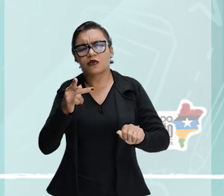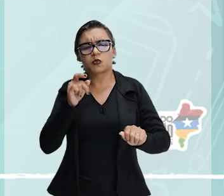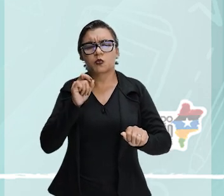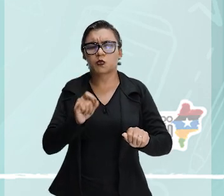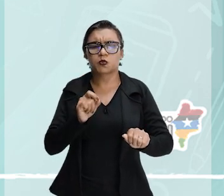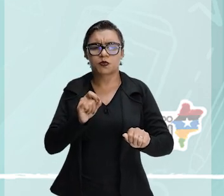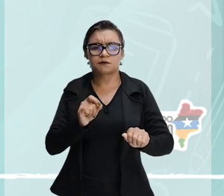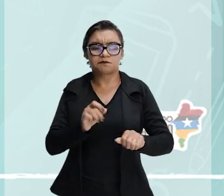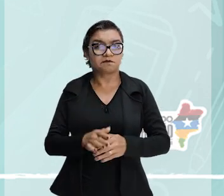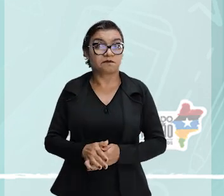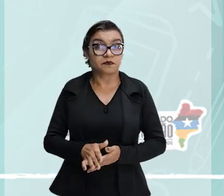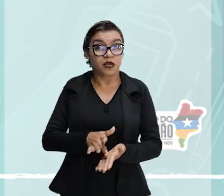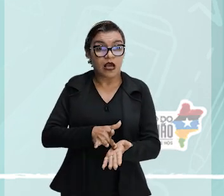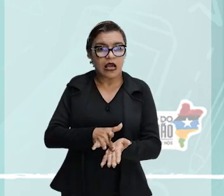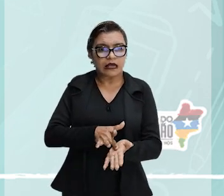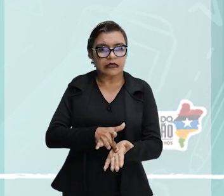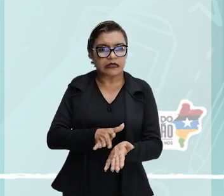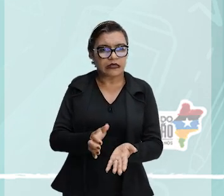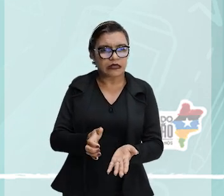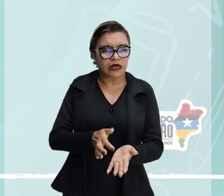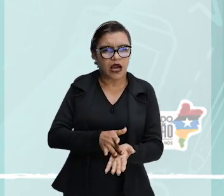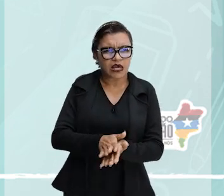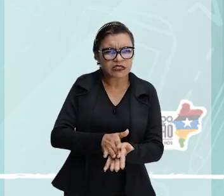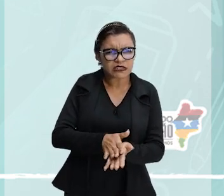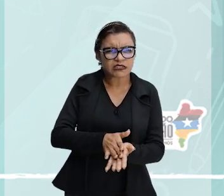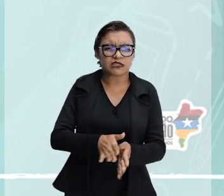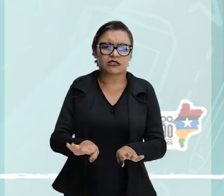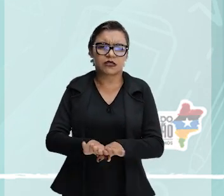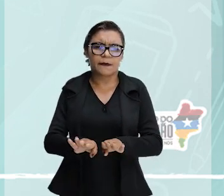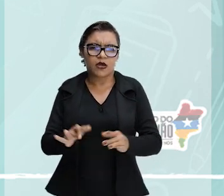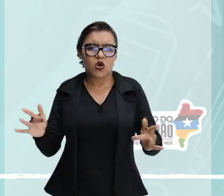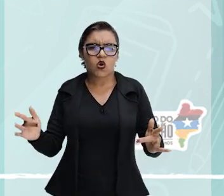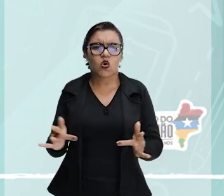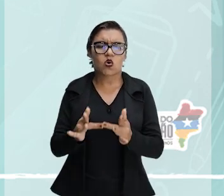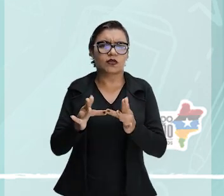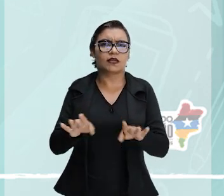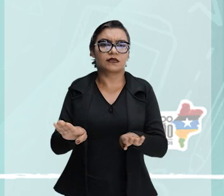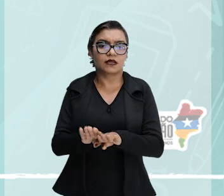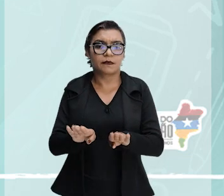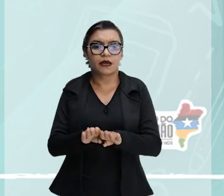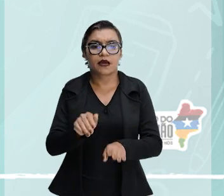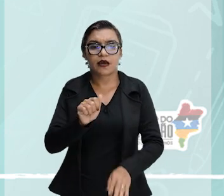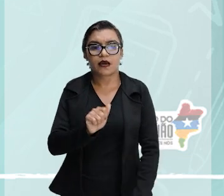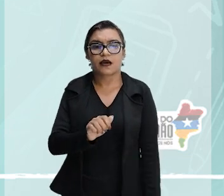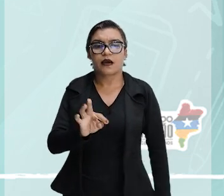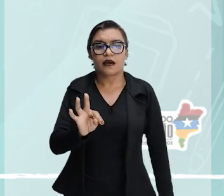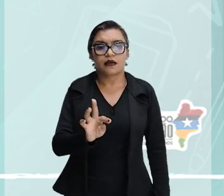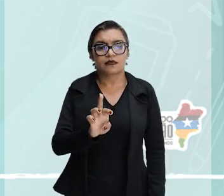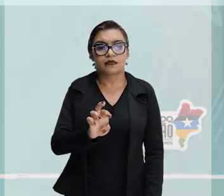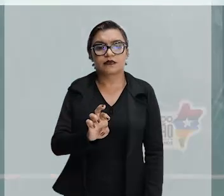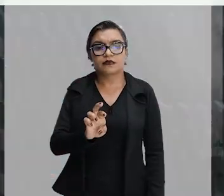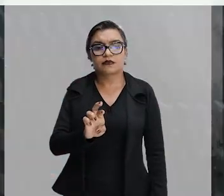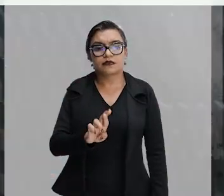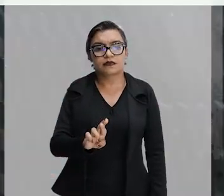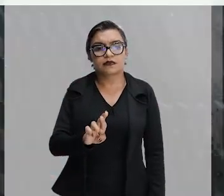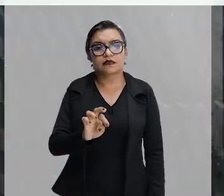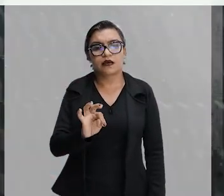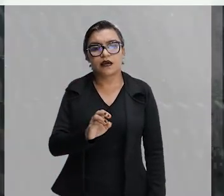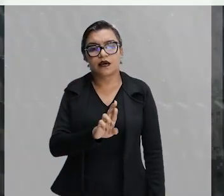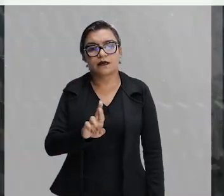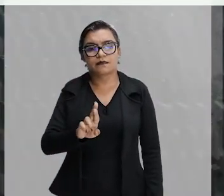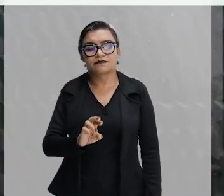ele diz atrito e contato, ok. E aterramento, tem que ter cuidado, aterramento não é um processo